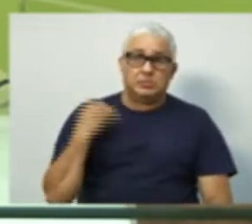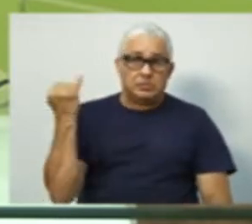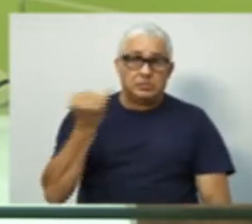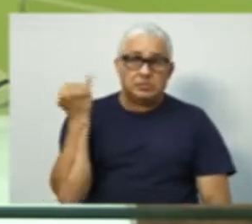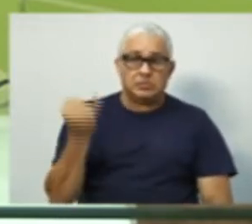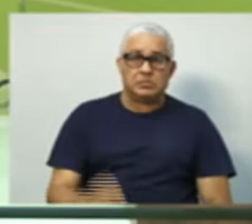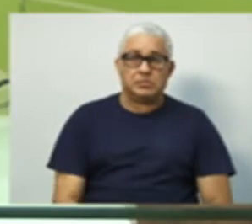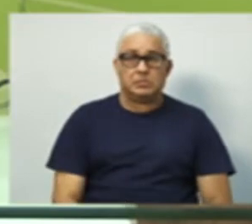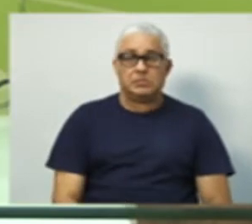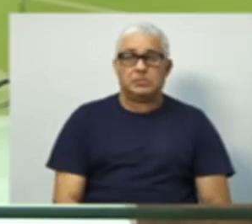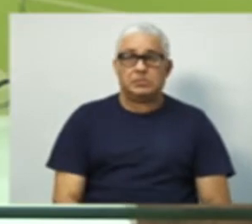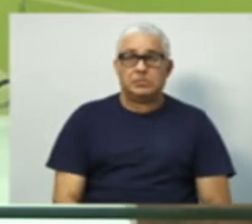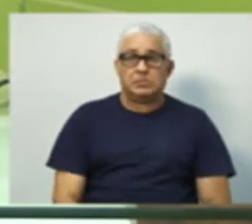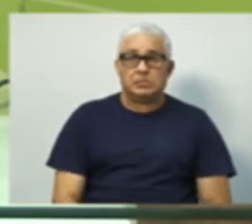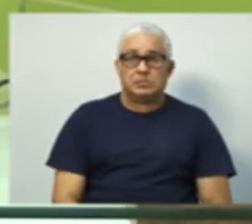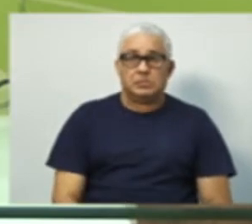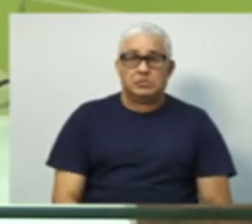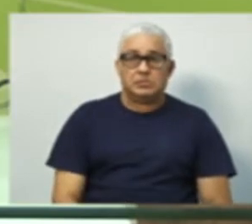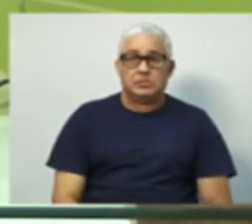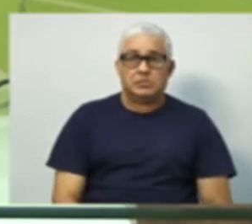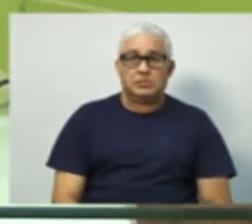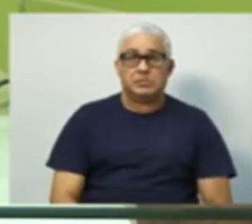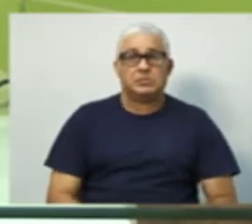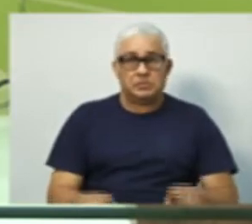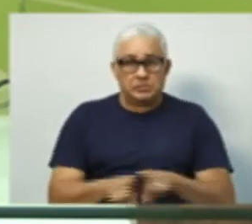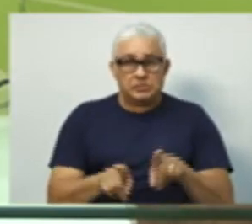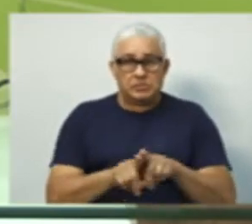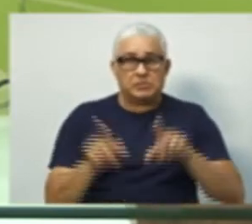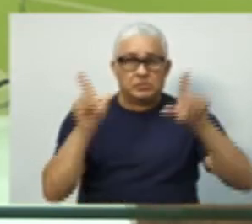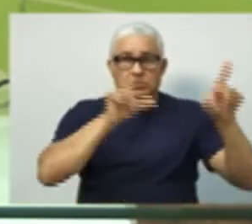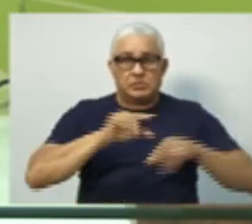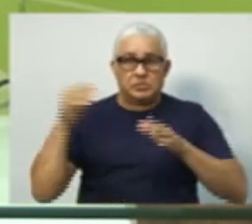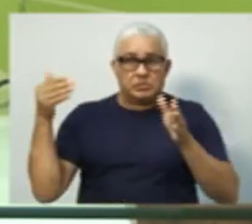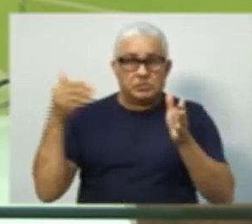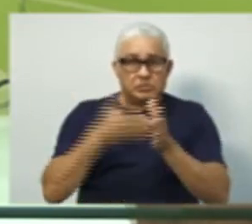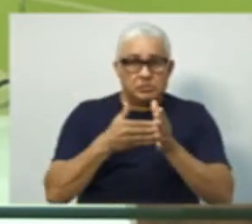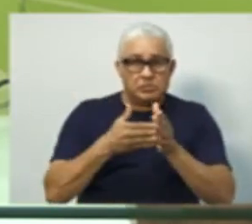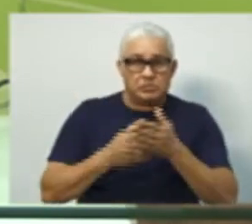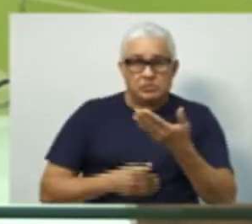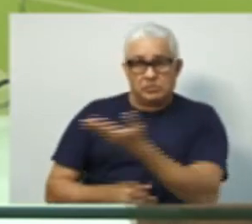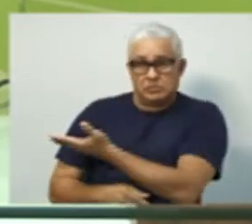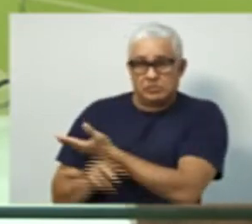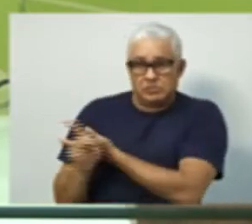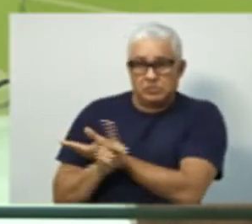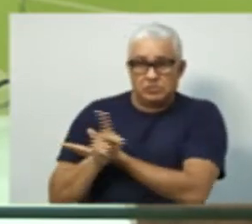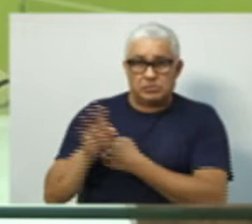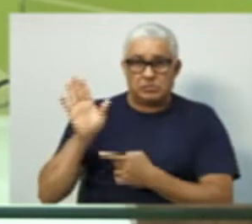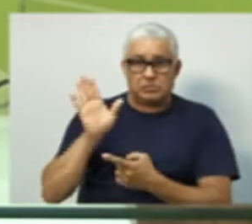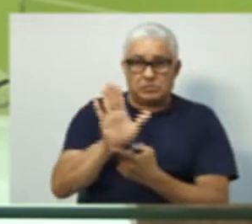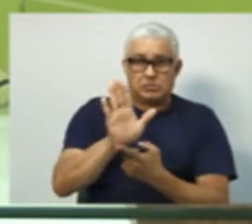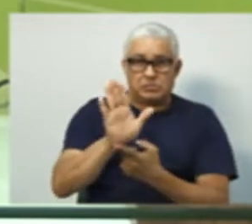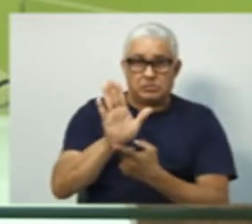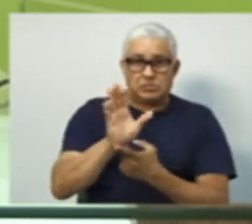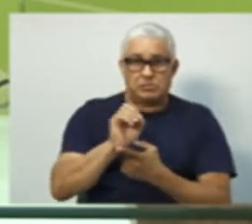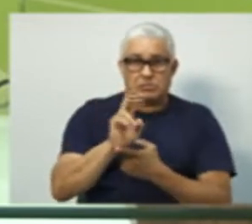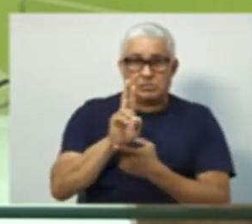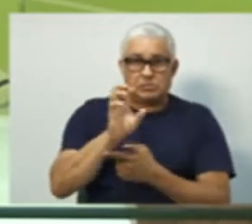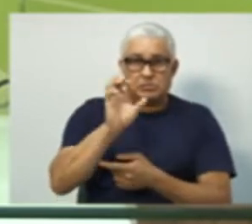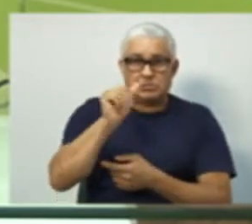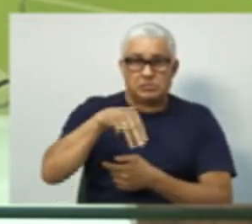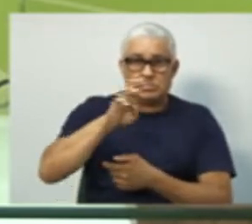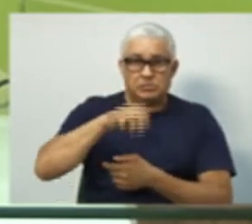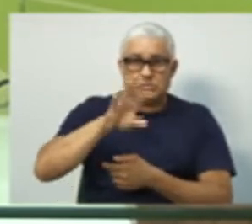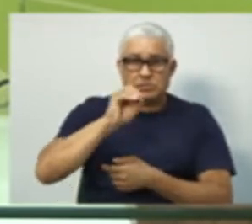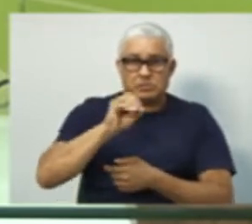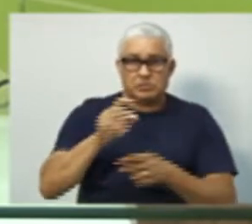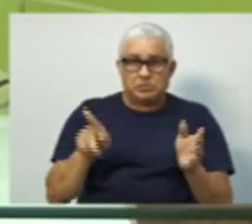Na demanda que eu já estou prevendo para um exercício próximo. Então, eu não posso produzir sempre verde e amarelo, verde e amarelo, verde e amarelo, que eu não vou ter durante o ano